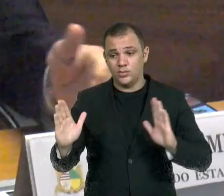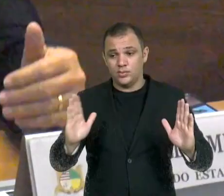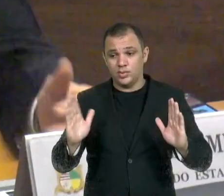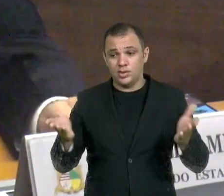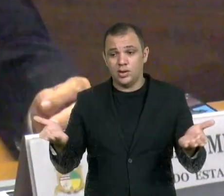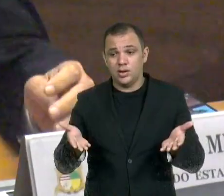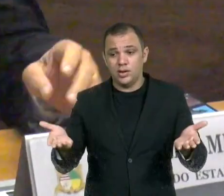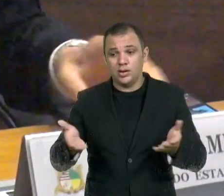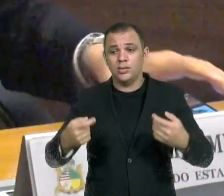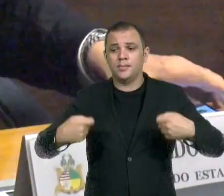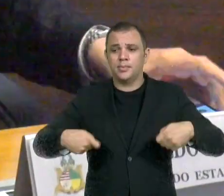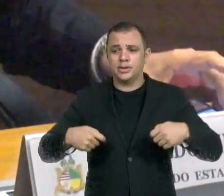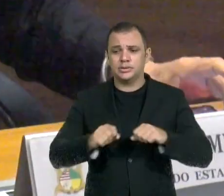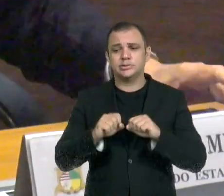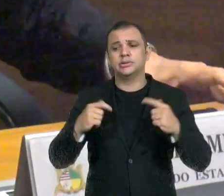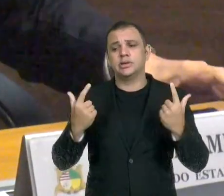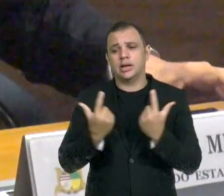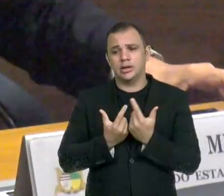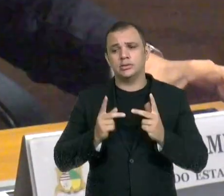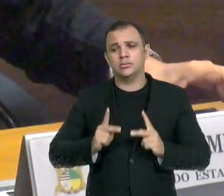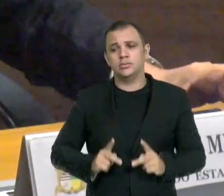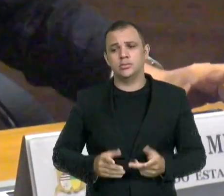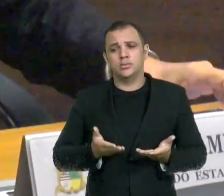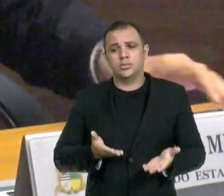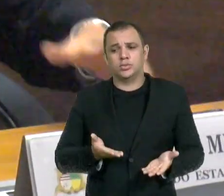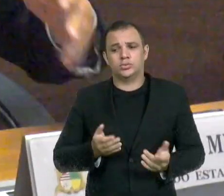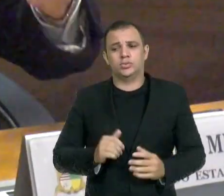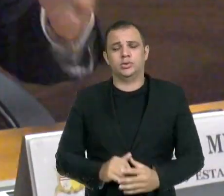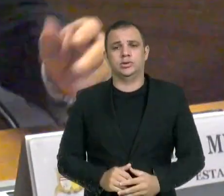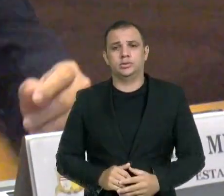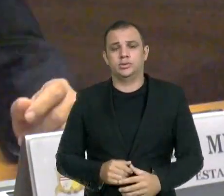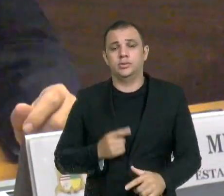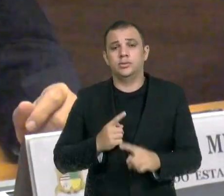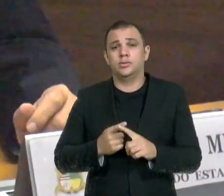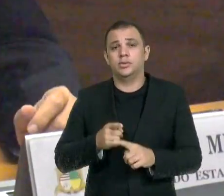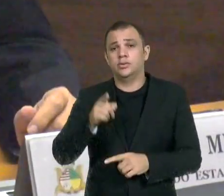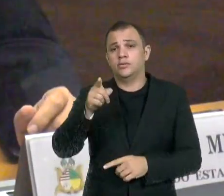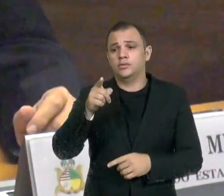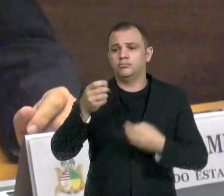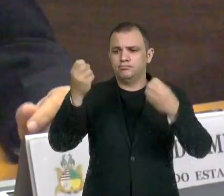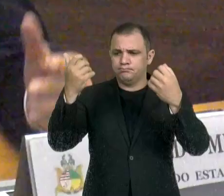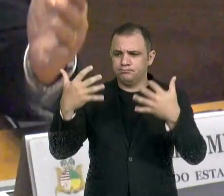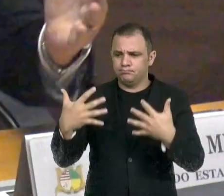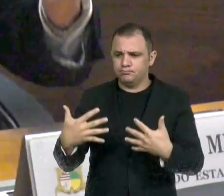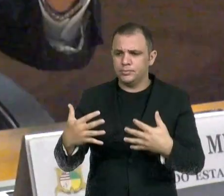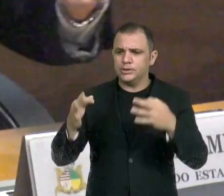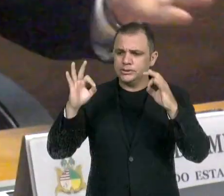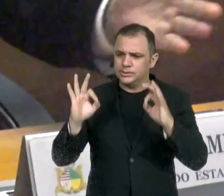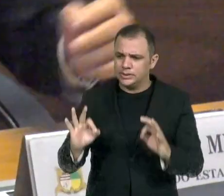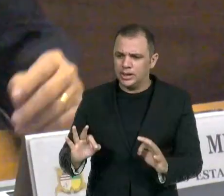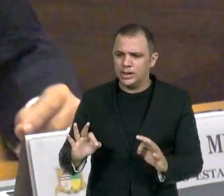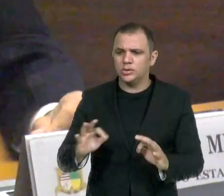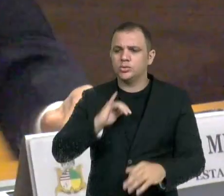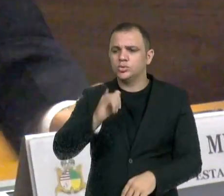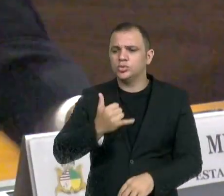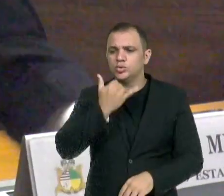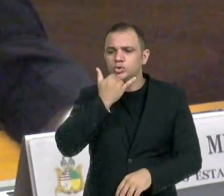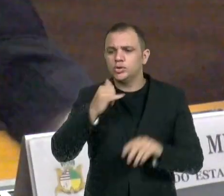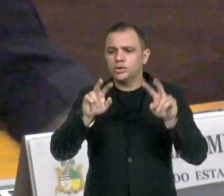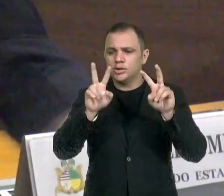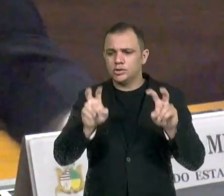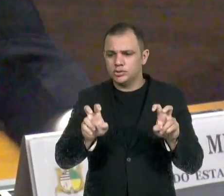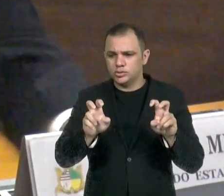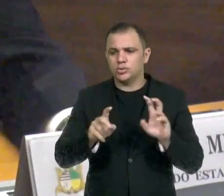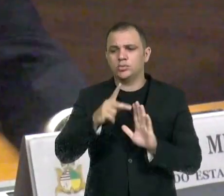tome posições como essa. Vossa Excelência foi preciso na justificativa aí do nosso